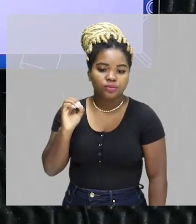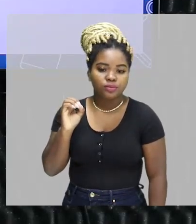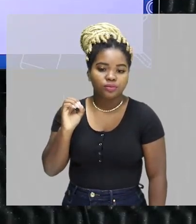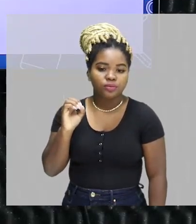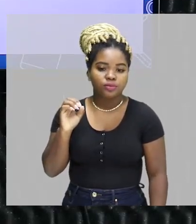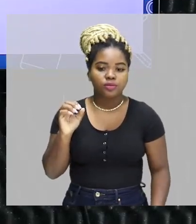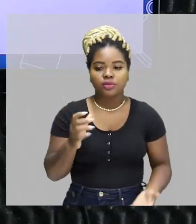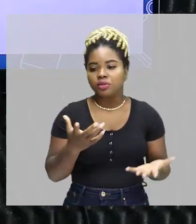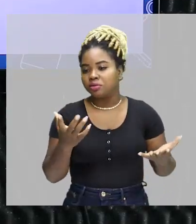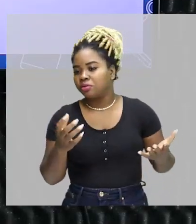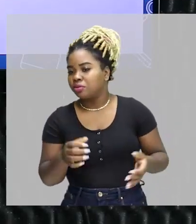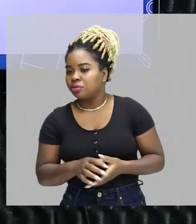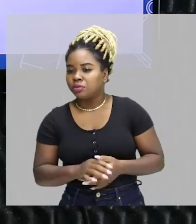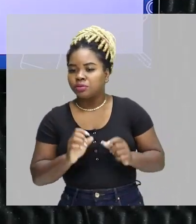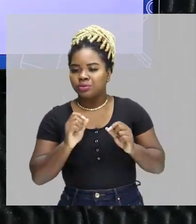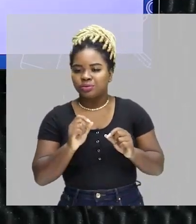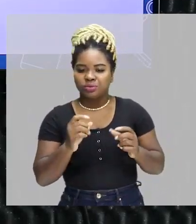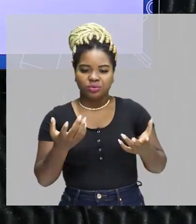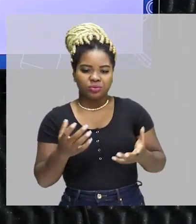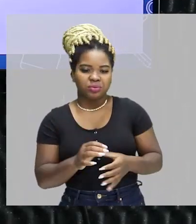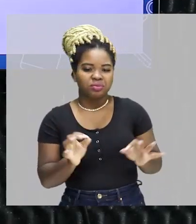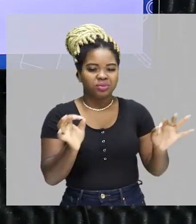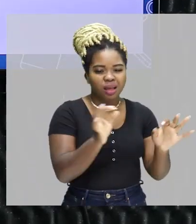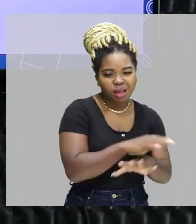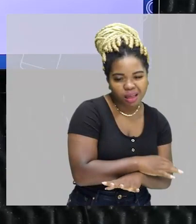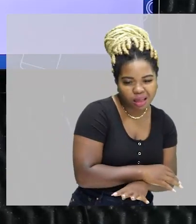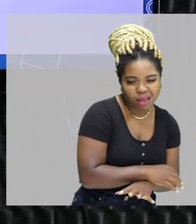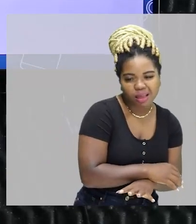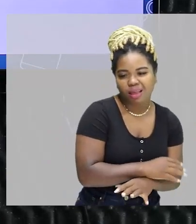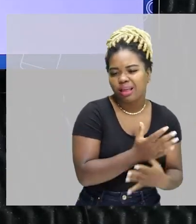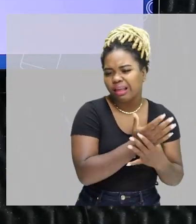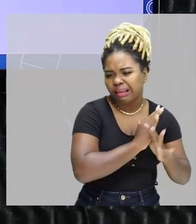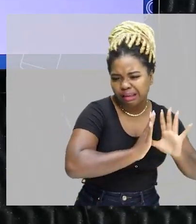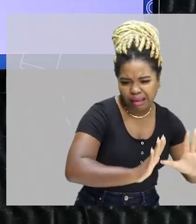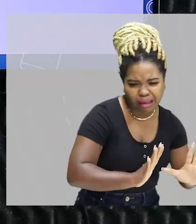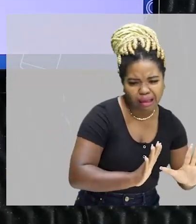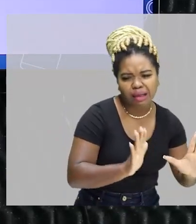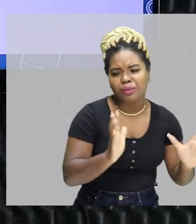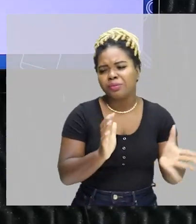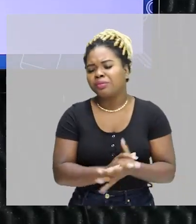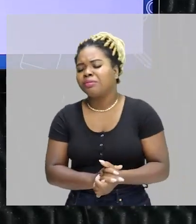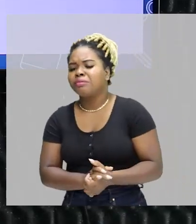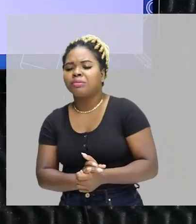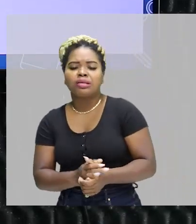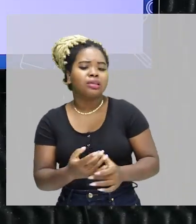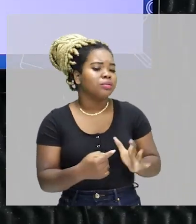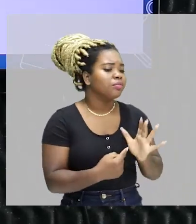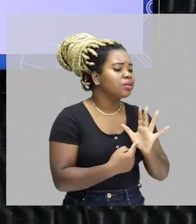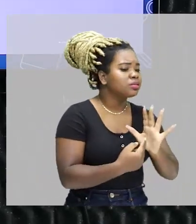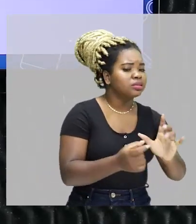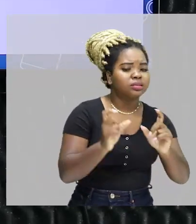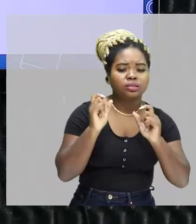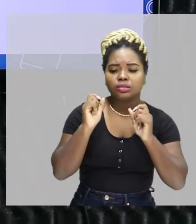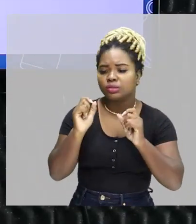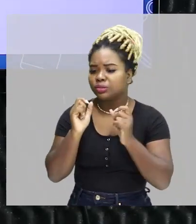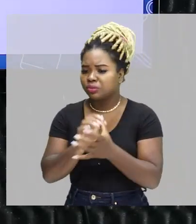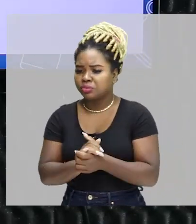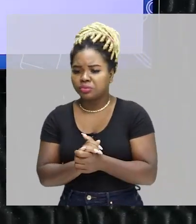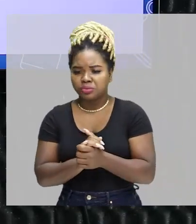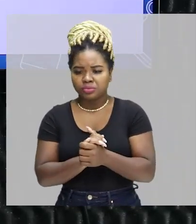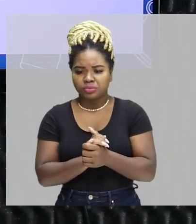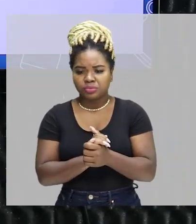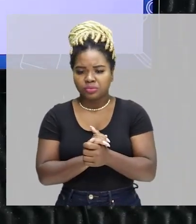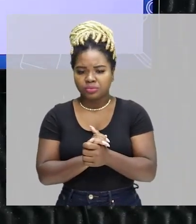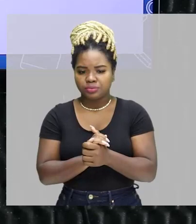passageiro, aquilo que é material, aquilo que é enganoso, aquilo que se apresenta a primeiro momento a